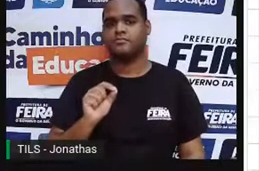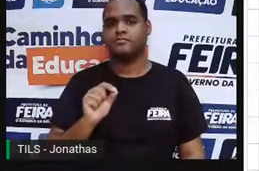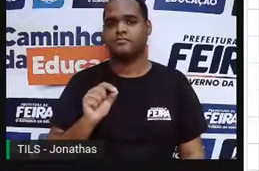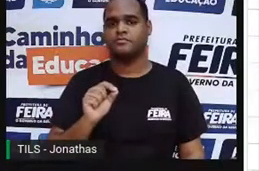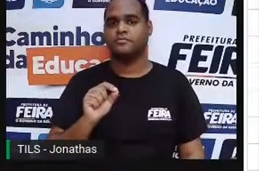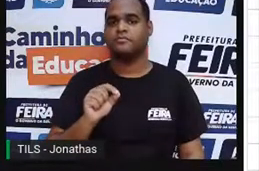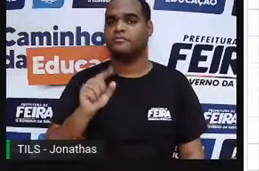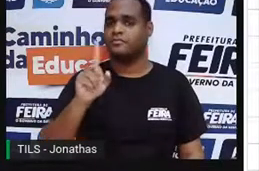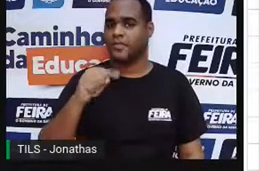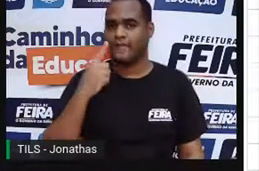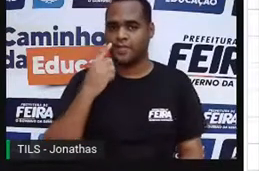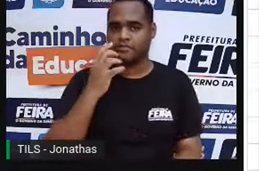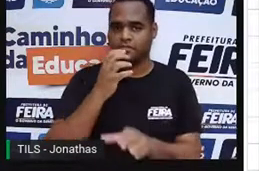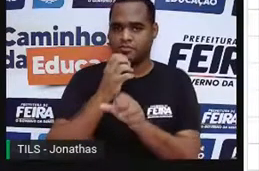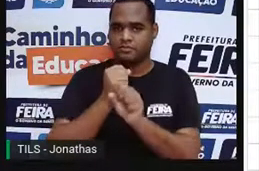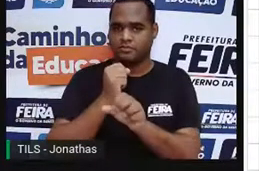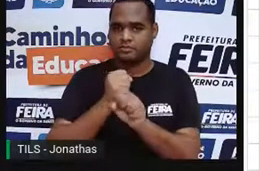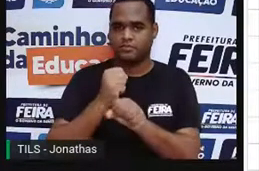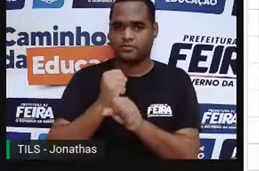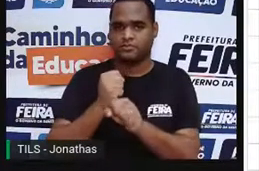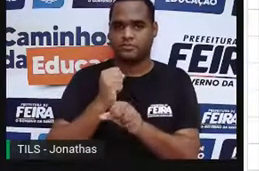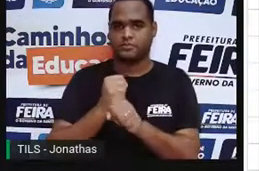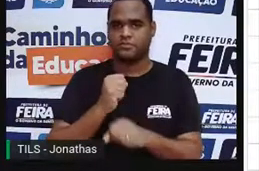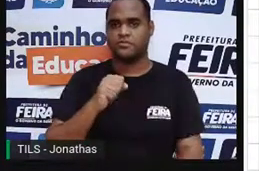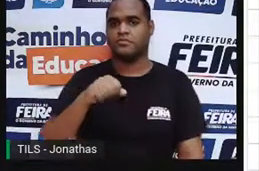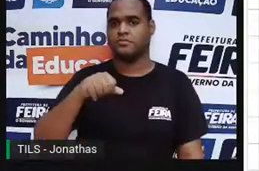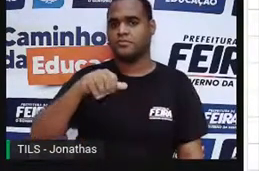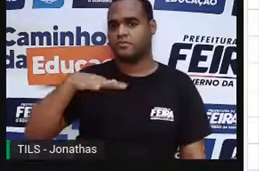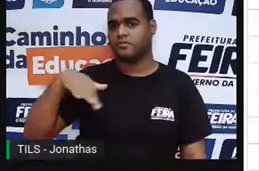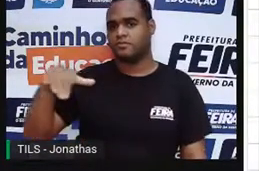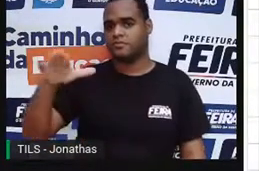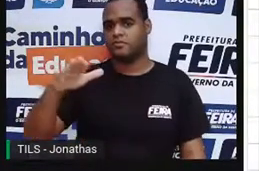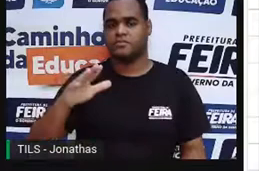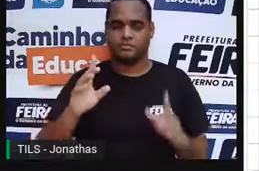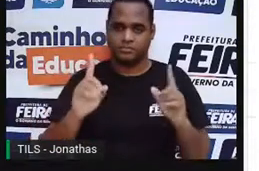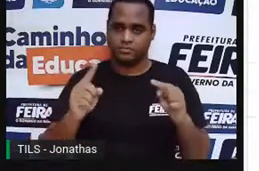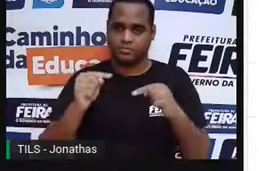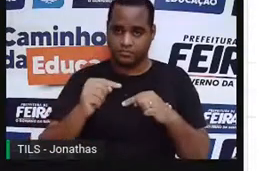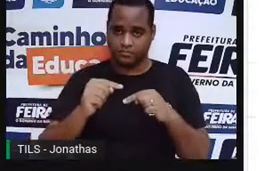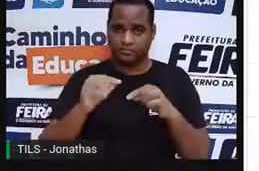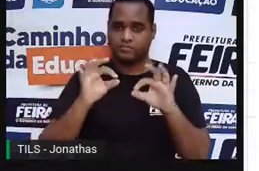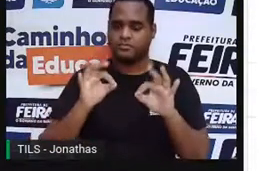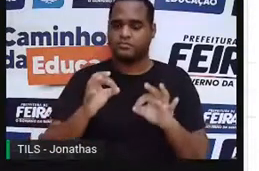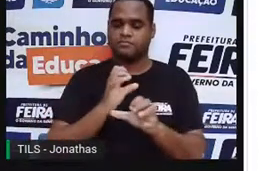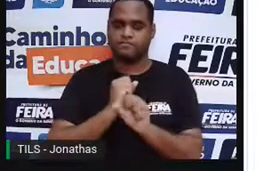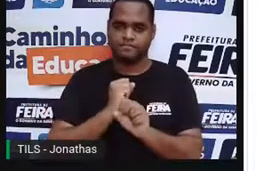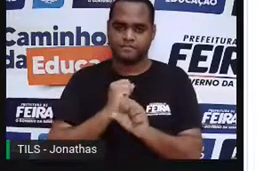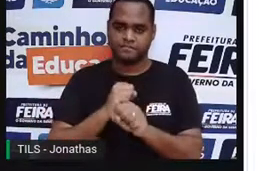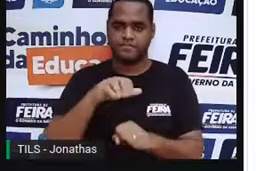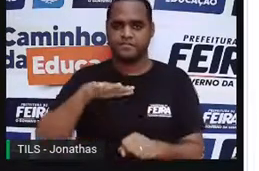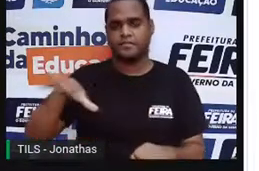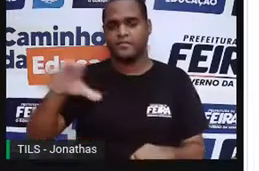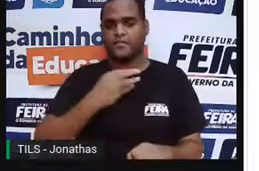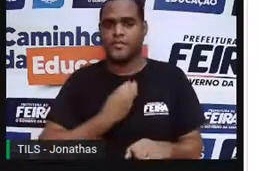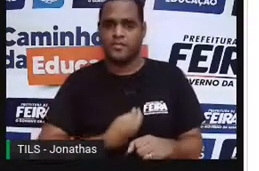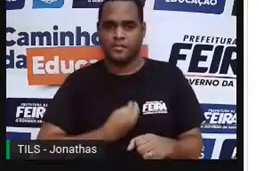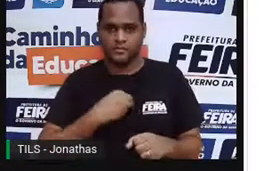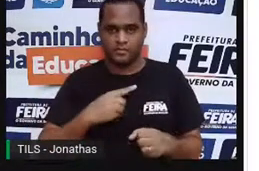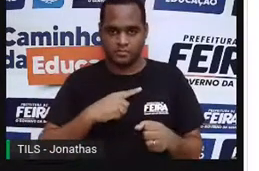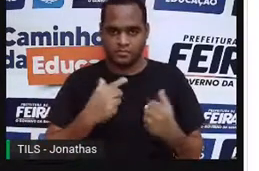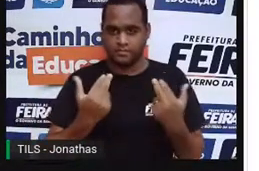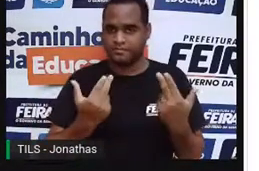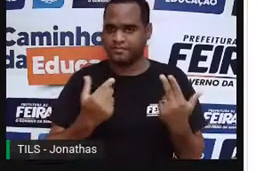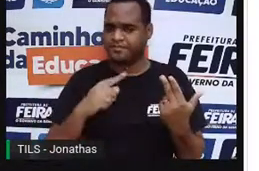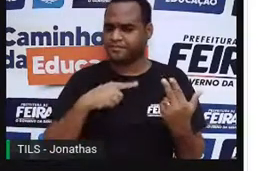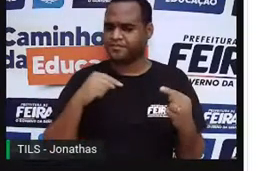a forma de calcular a forma de calcular a área de um paralelogramo é a mesma